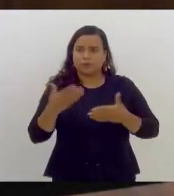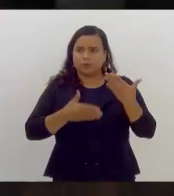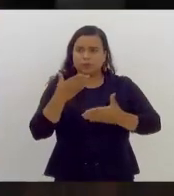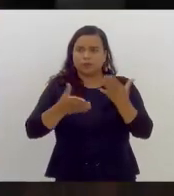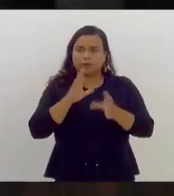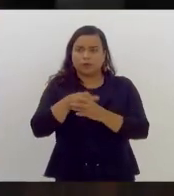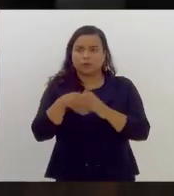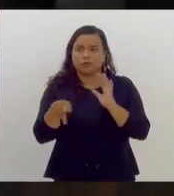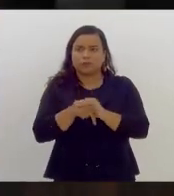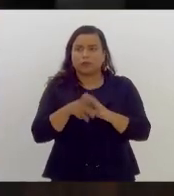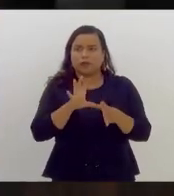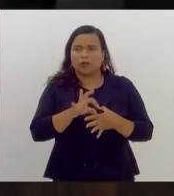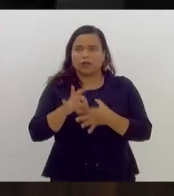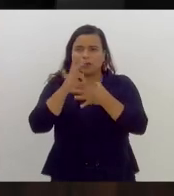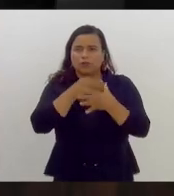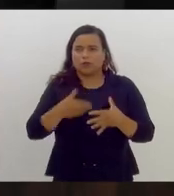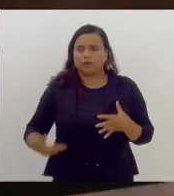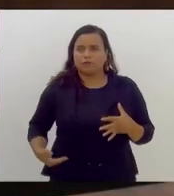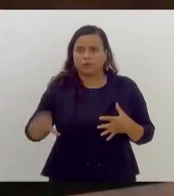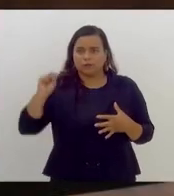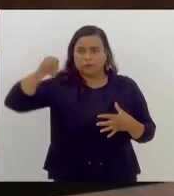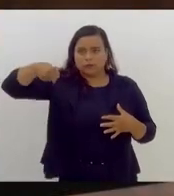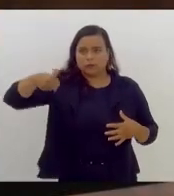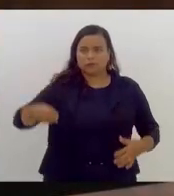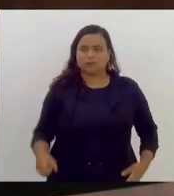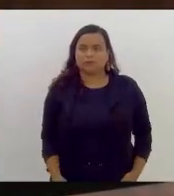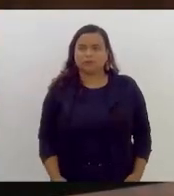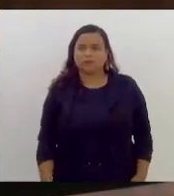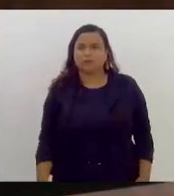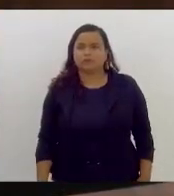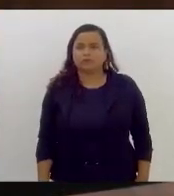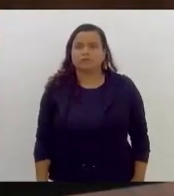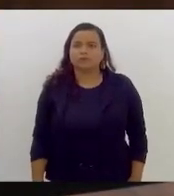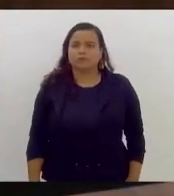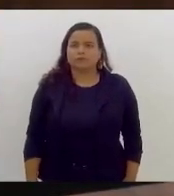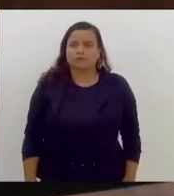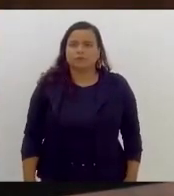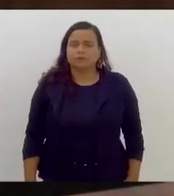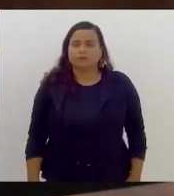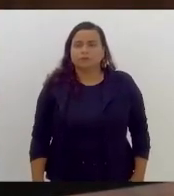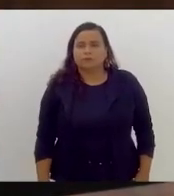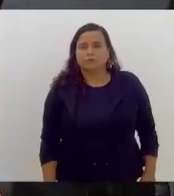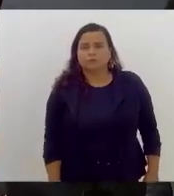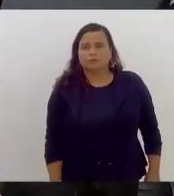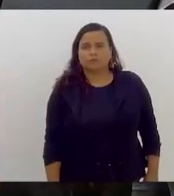de votação. Pela liderança do governo, sim, senhor presidente.